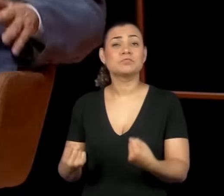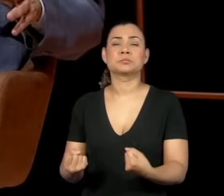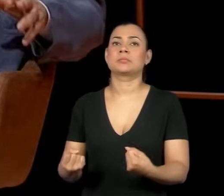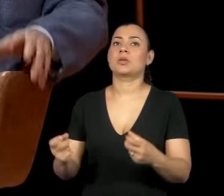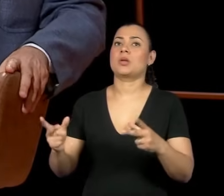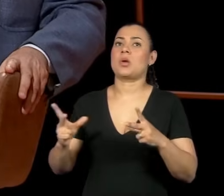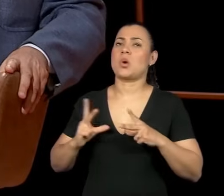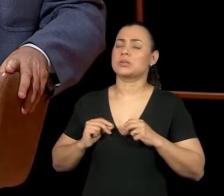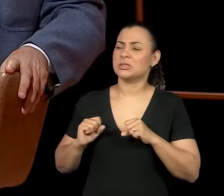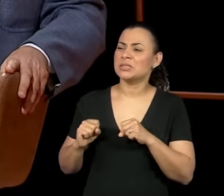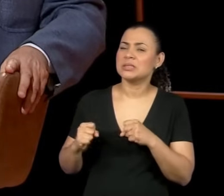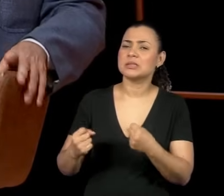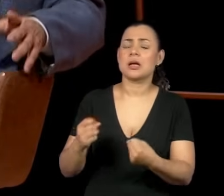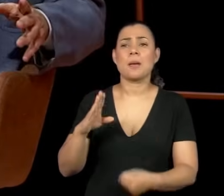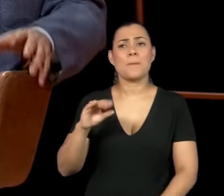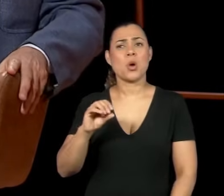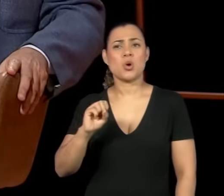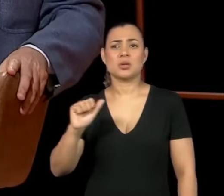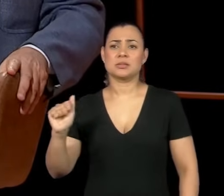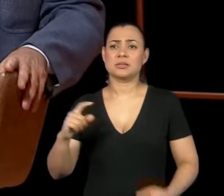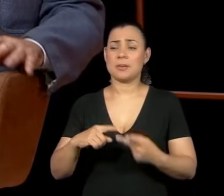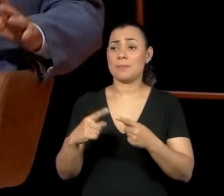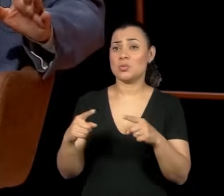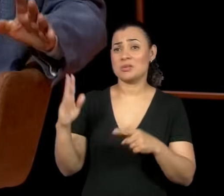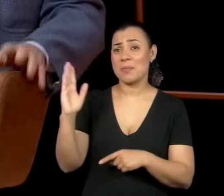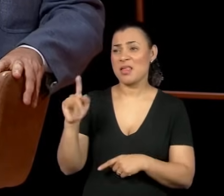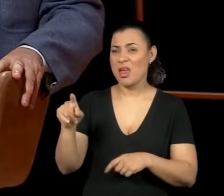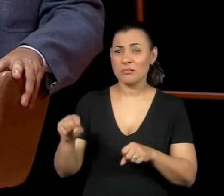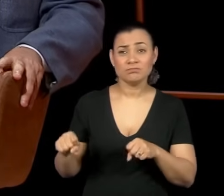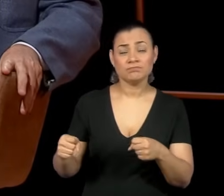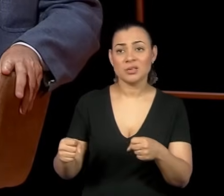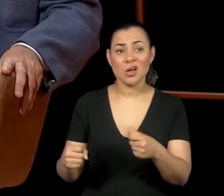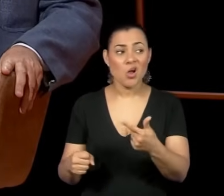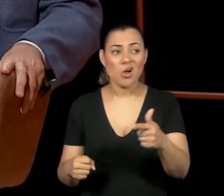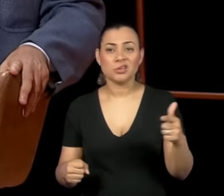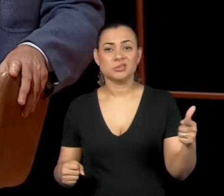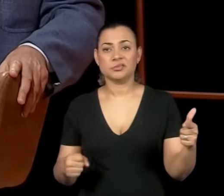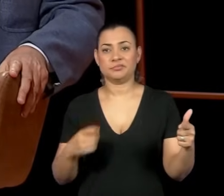Pittiani fez pela Bossa Nova, pela música brasileira, poucos fizeram.